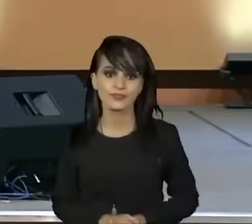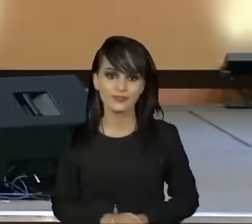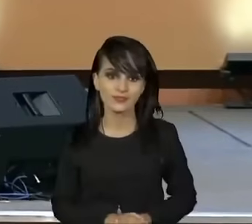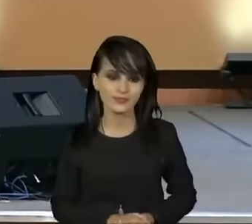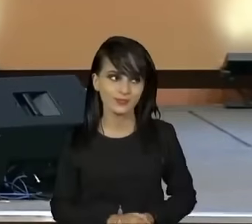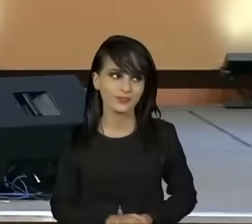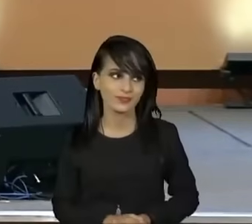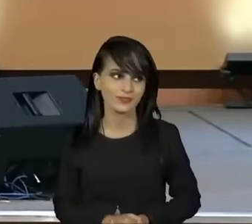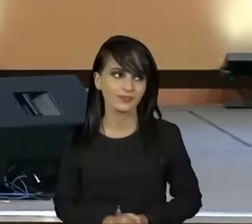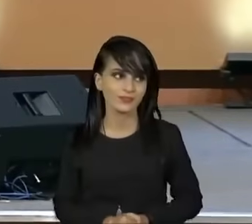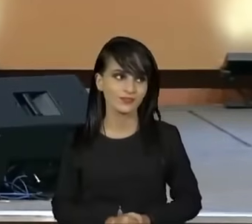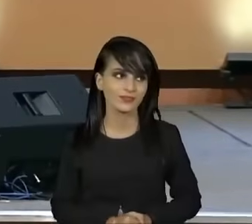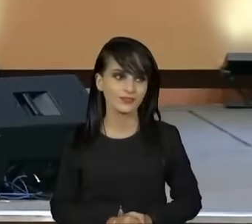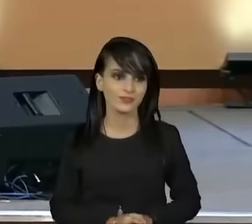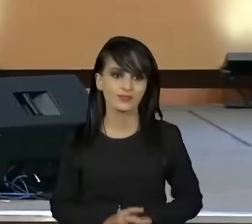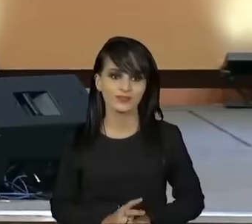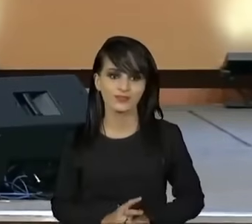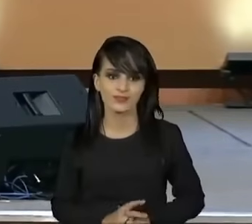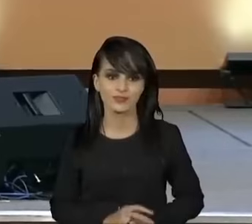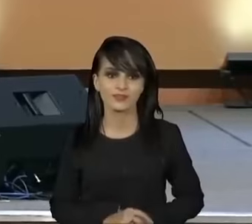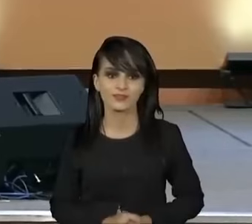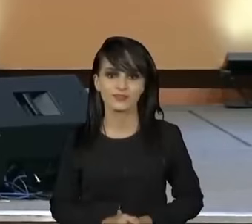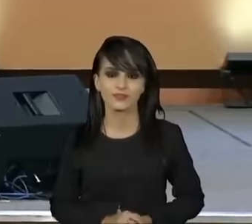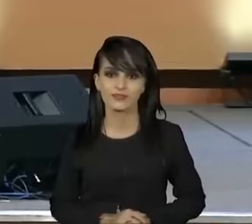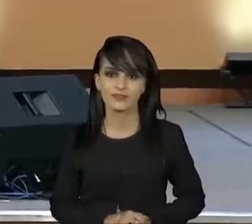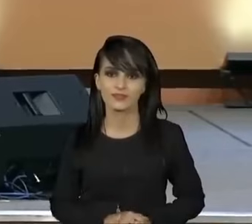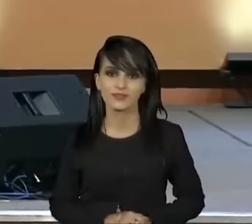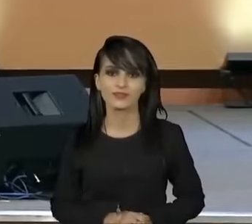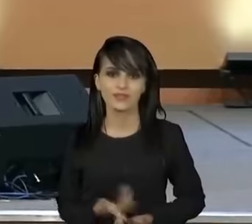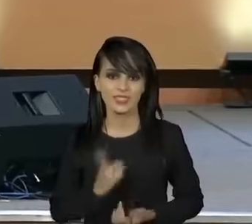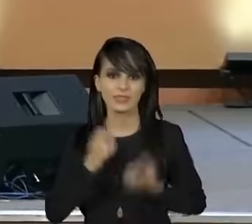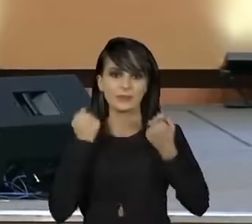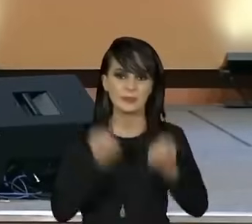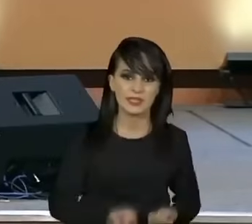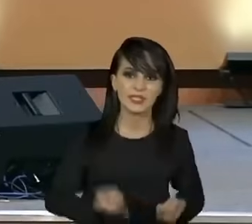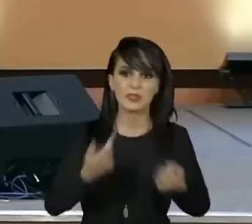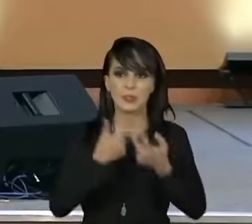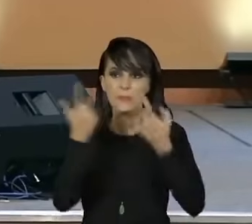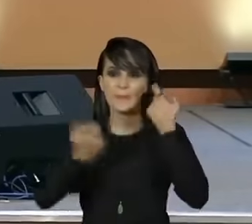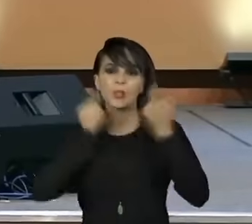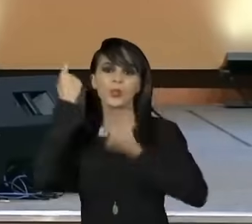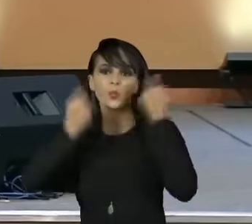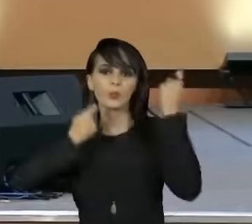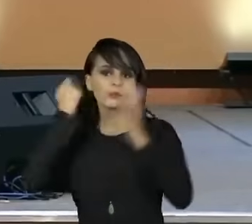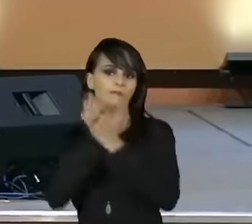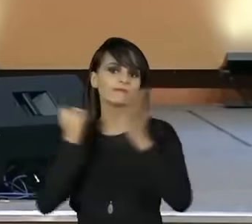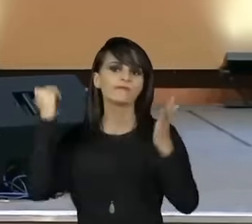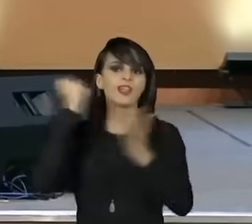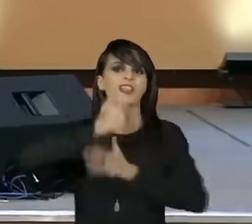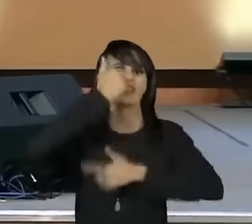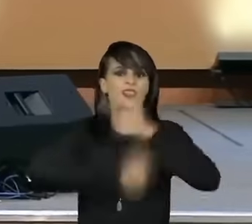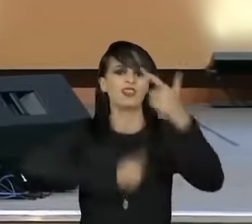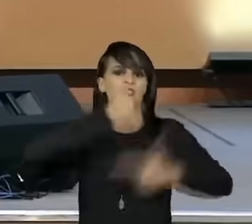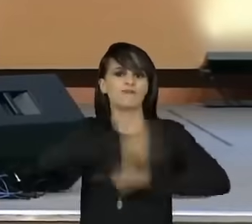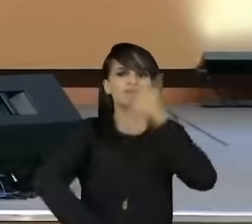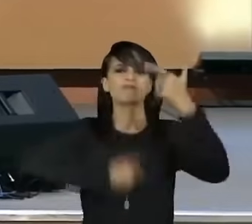demais Sabe vive debaixo de pressão debaixo de muita preocupação trabalha